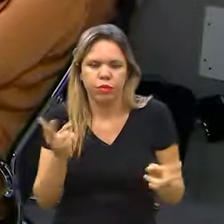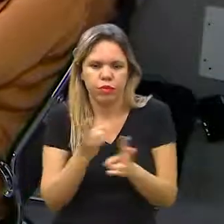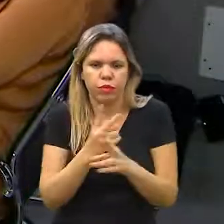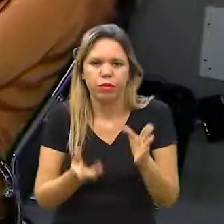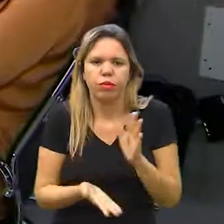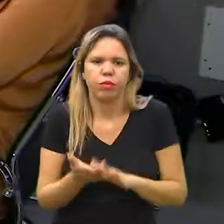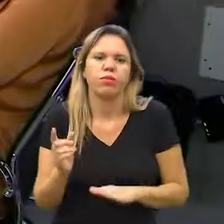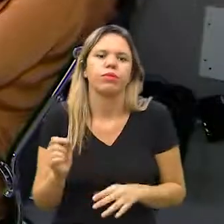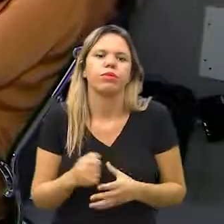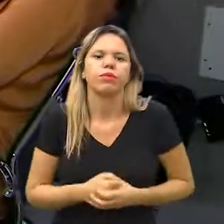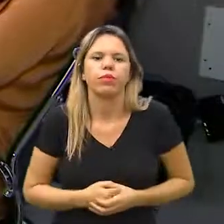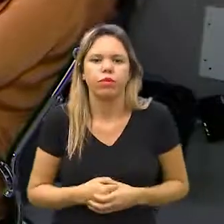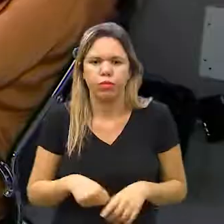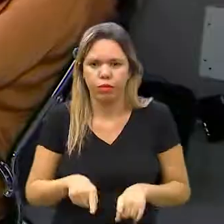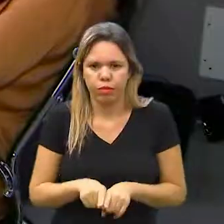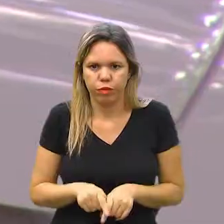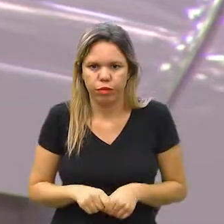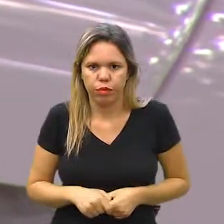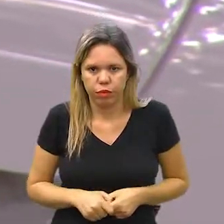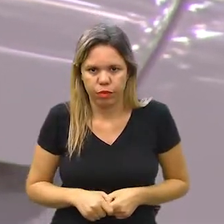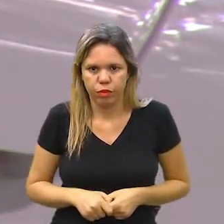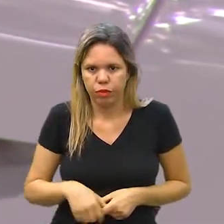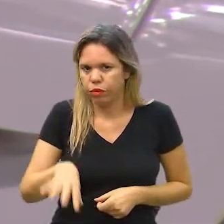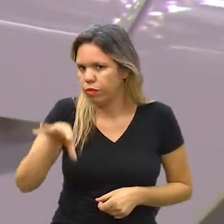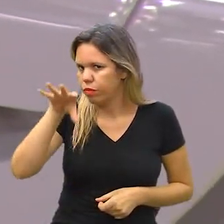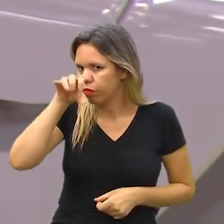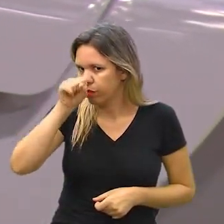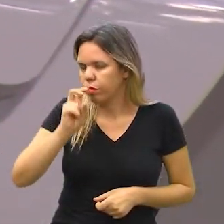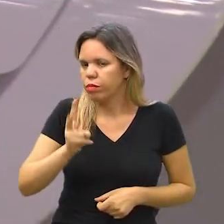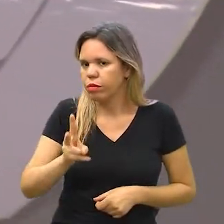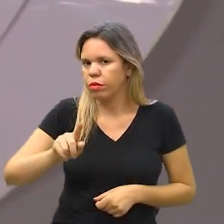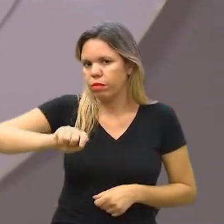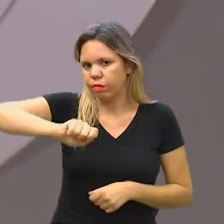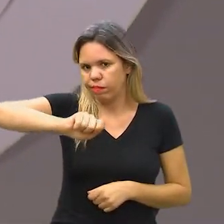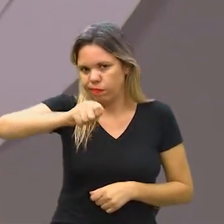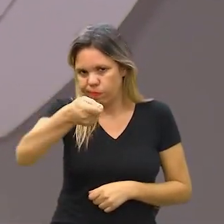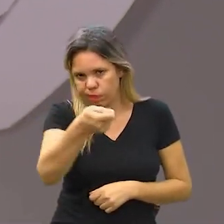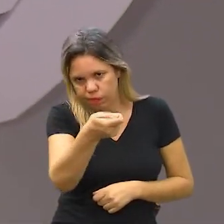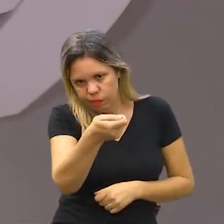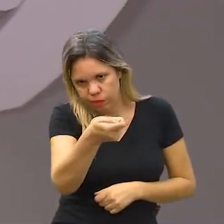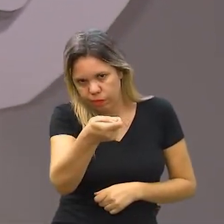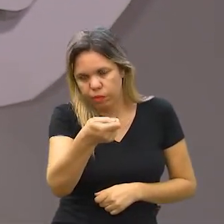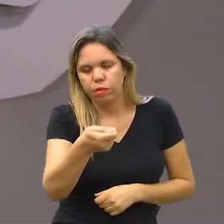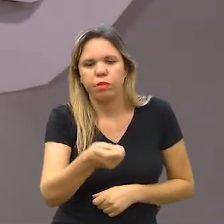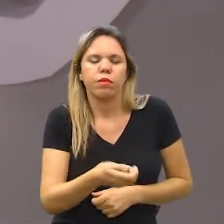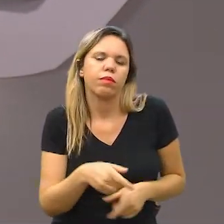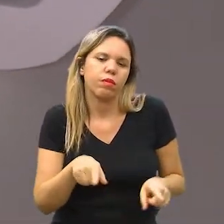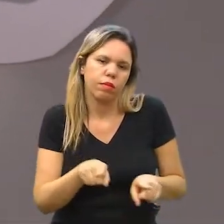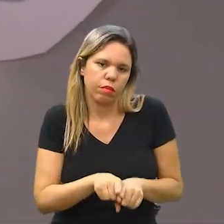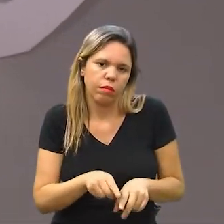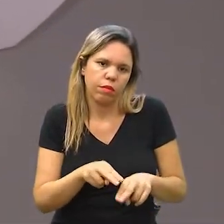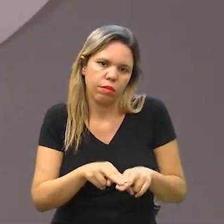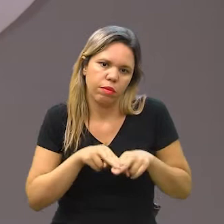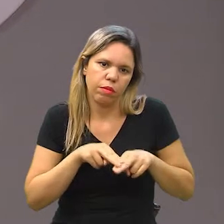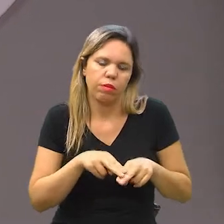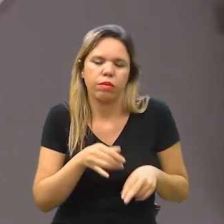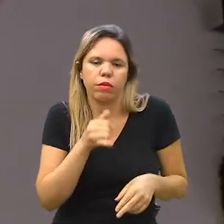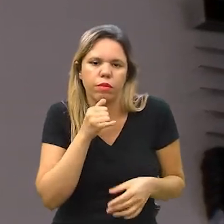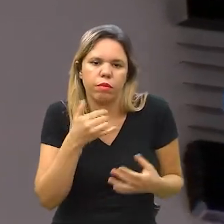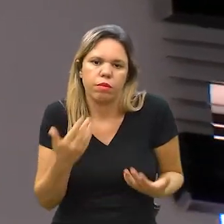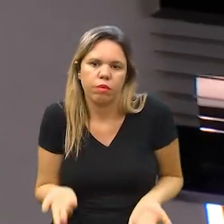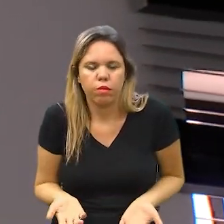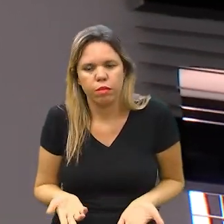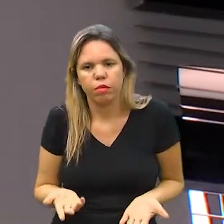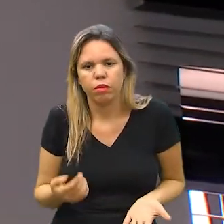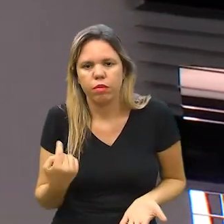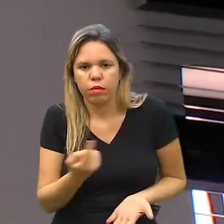ventilar e sair Além disso o ar condicionado tem que ficar desligado é preferencialmente também por conta de